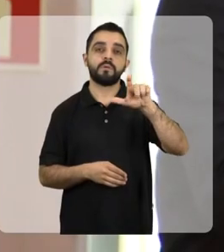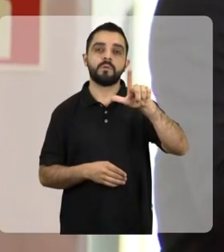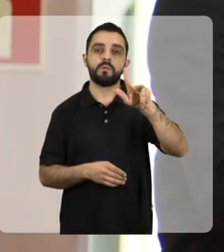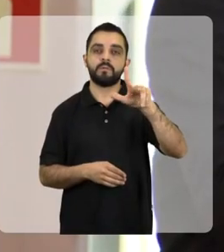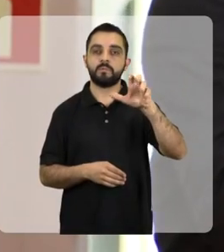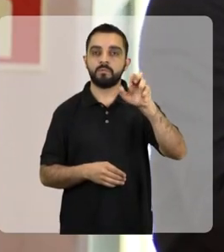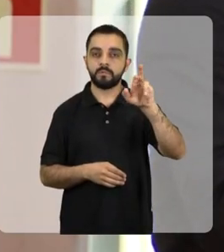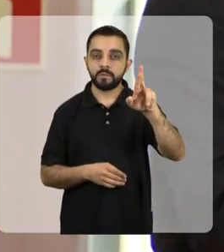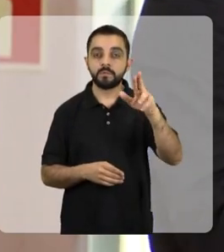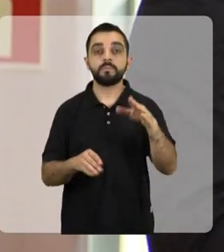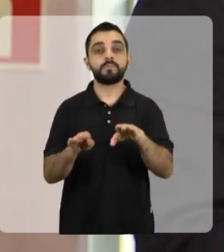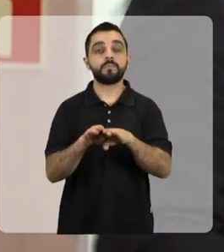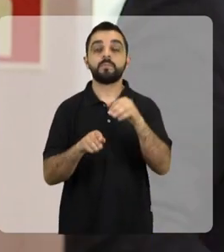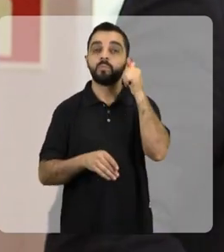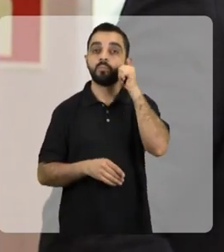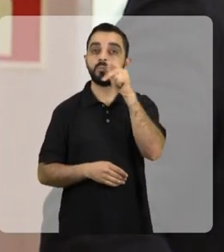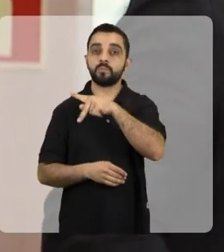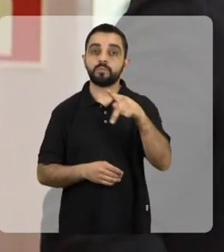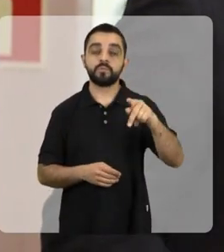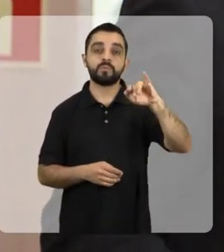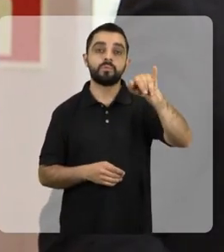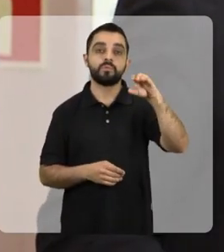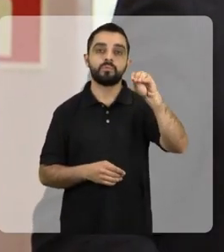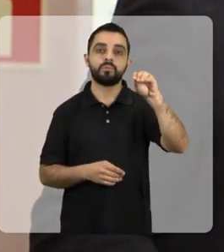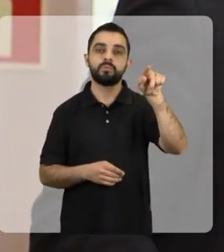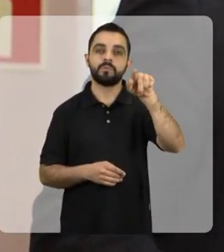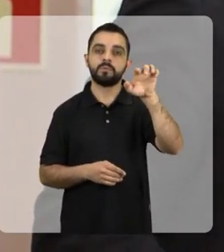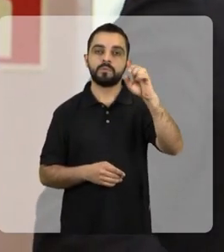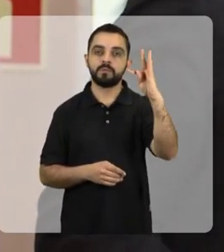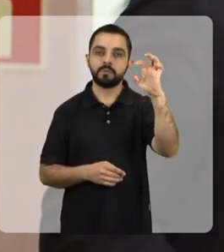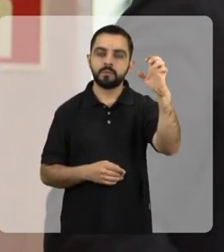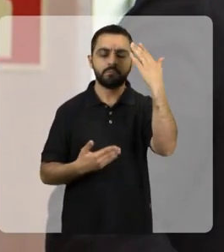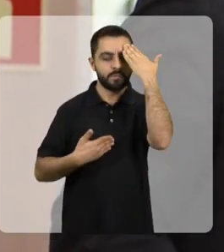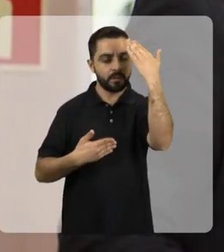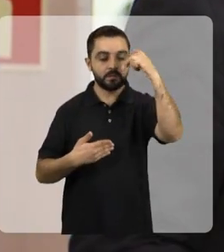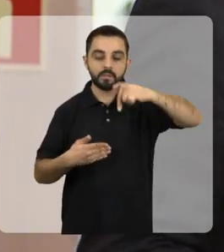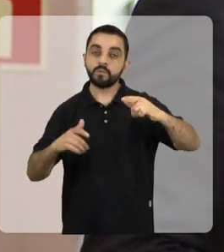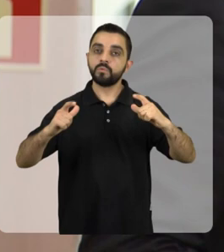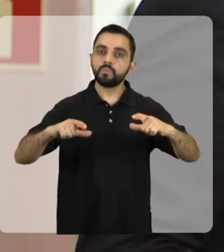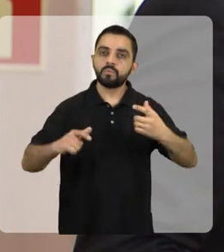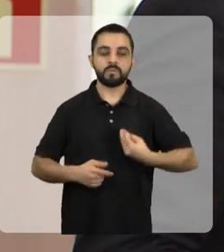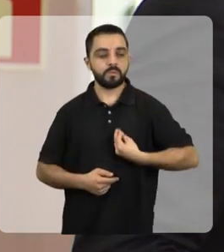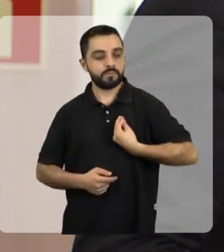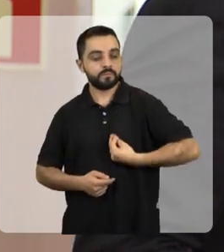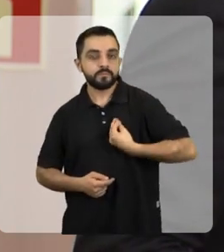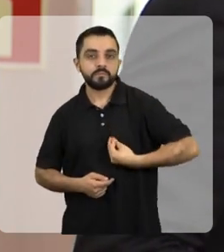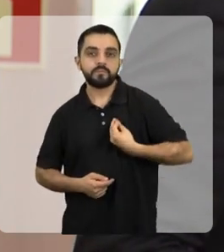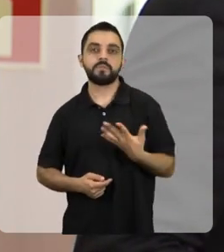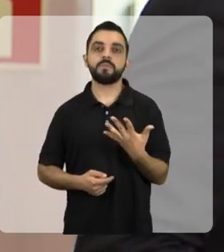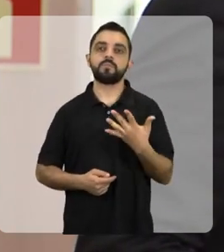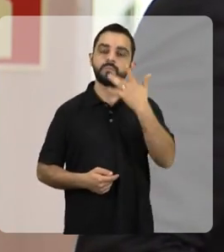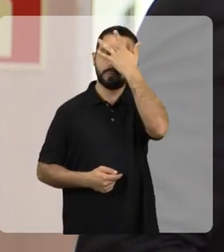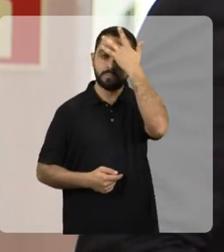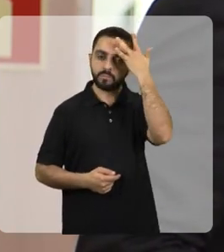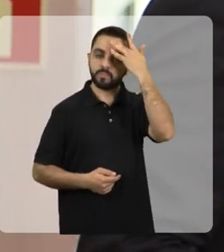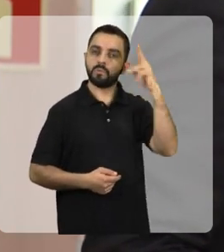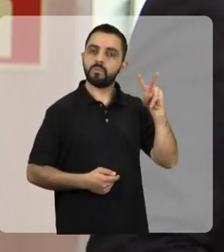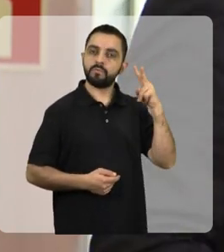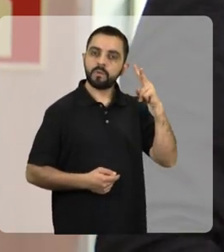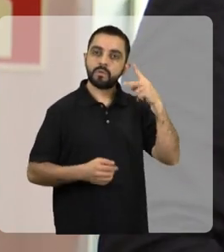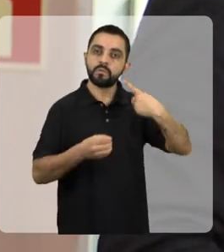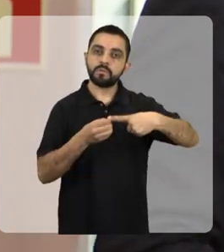Josete, agradecer imensamente esse espaço daqui dos representantes do povo de